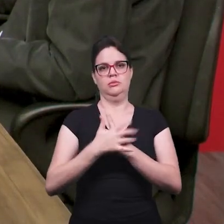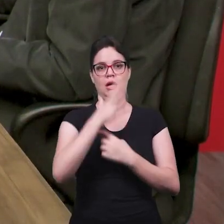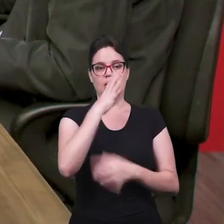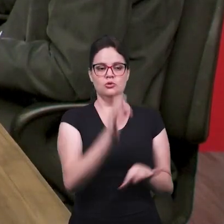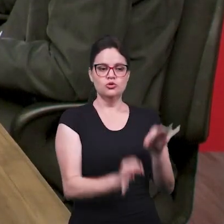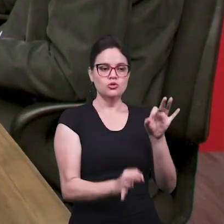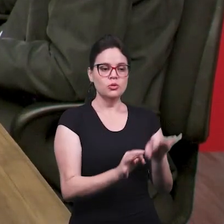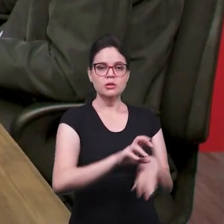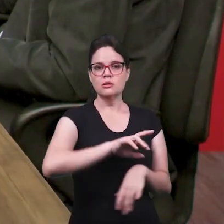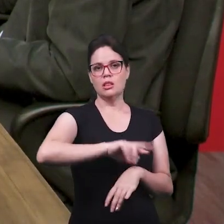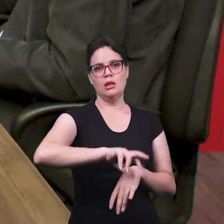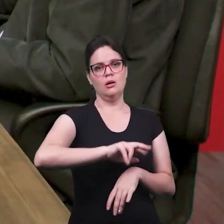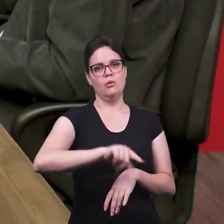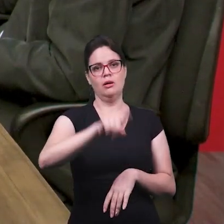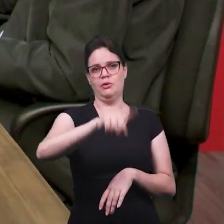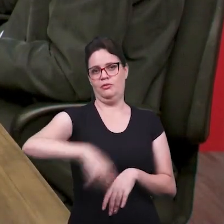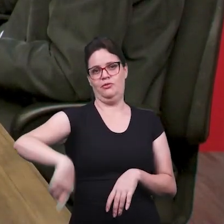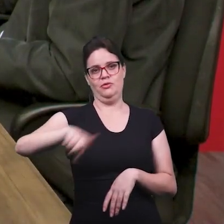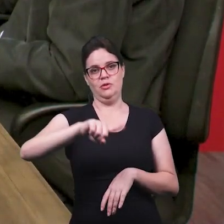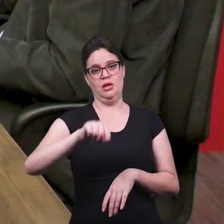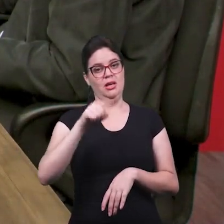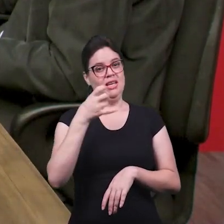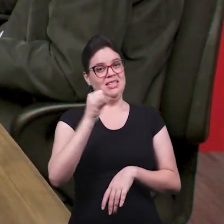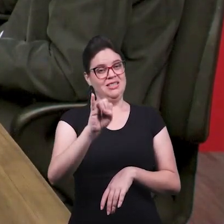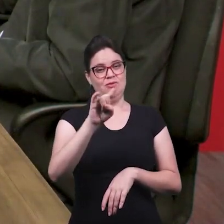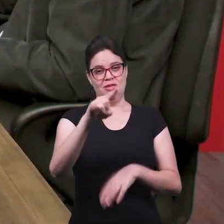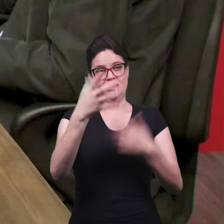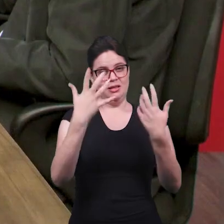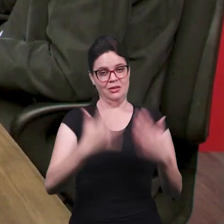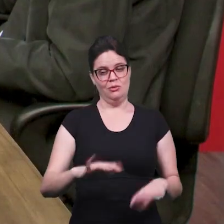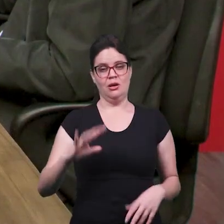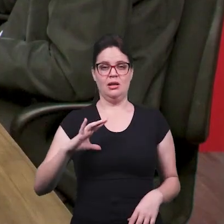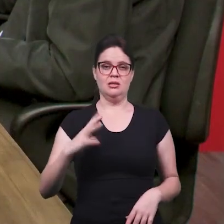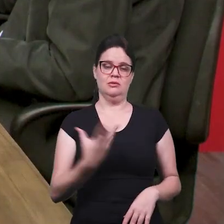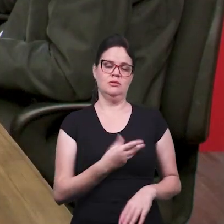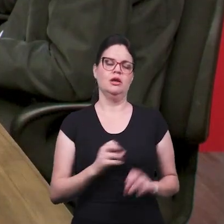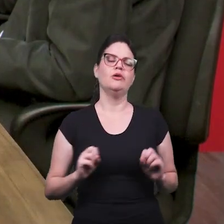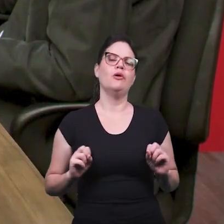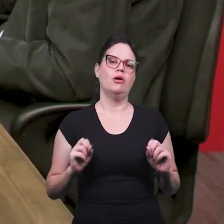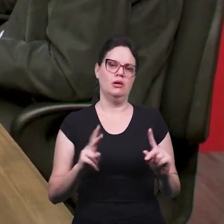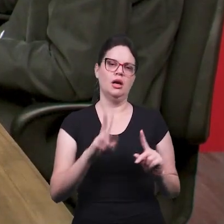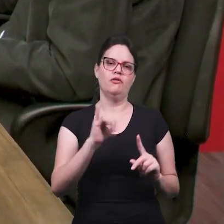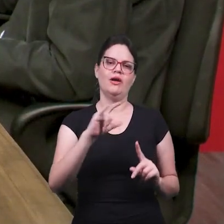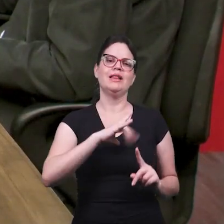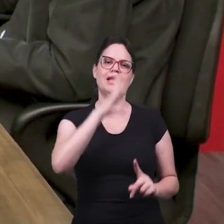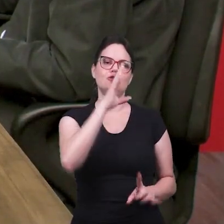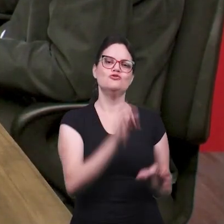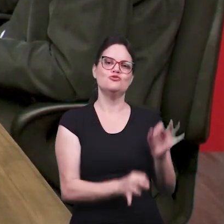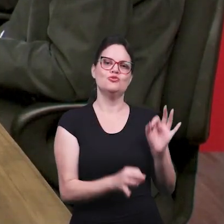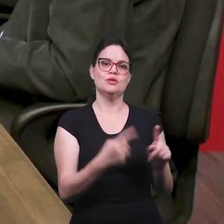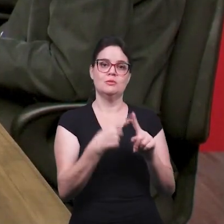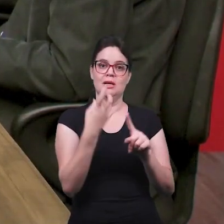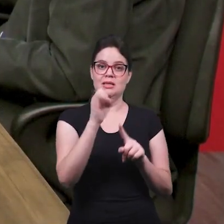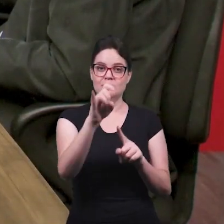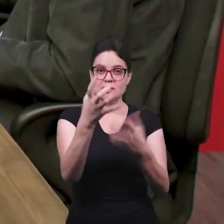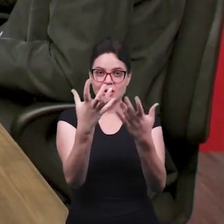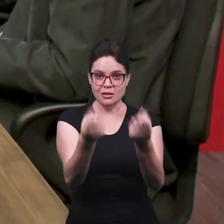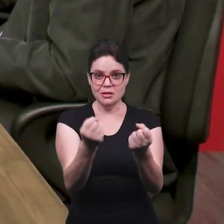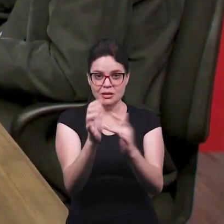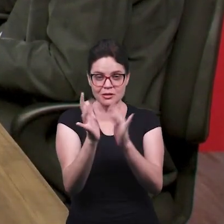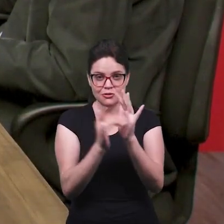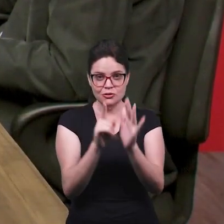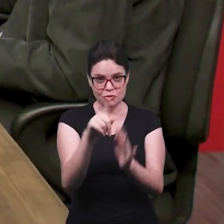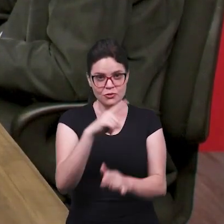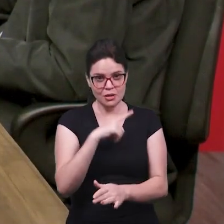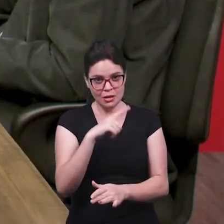ele rejeita a salvação e por isso ele cai no juízo de Deus. Mas quando você aceita o Senhor Jesus, você é